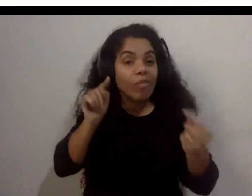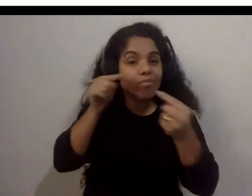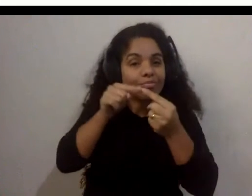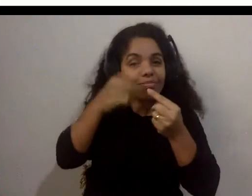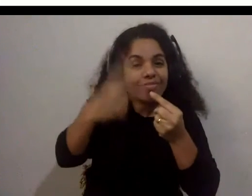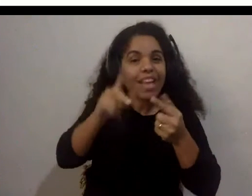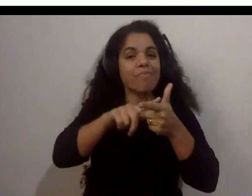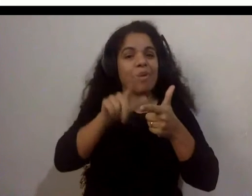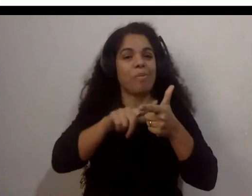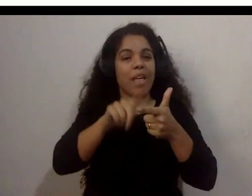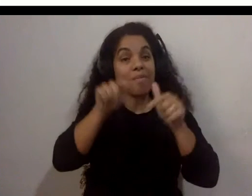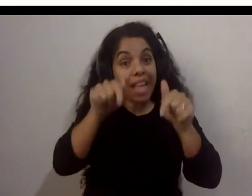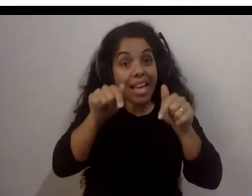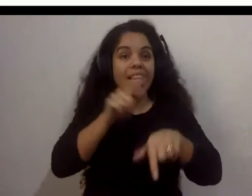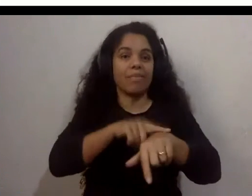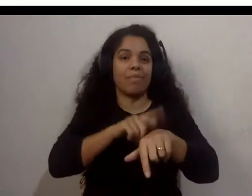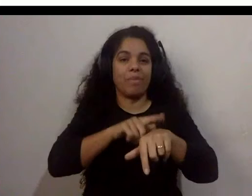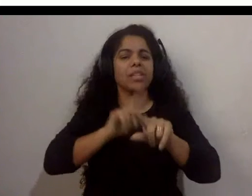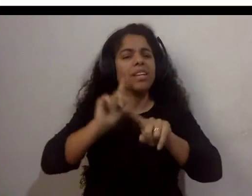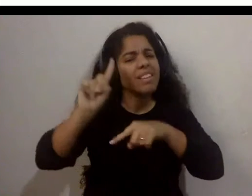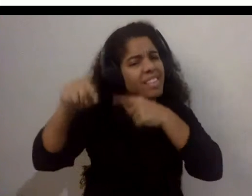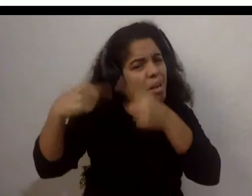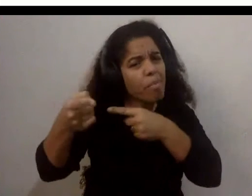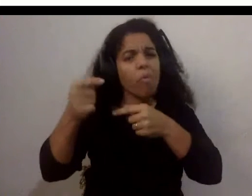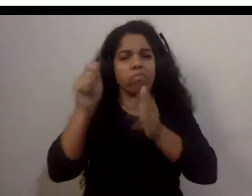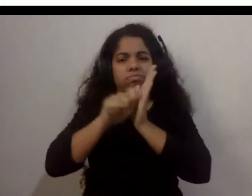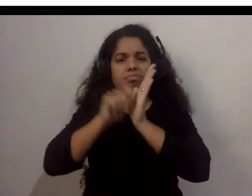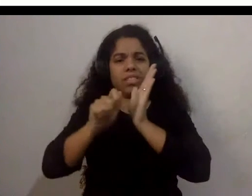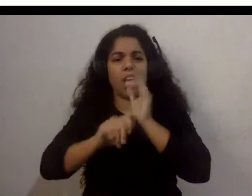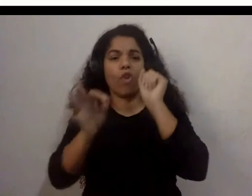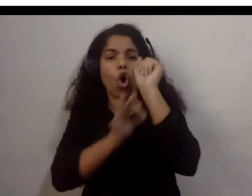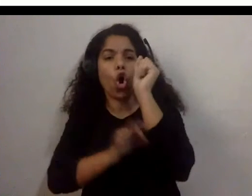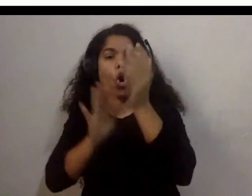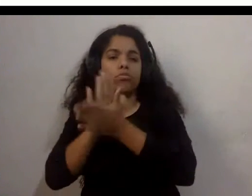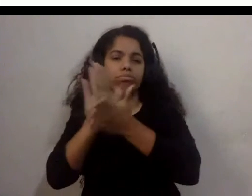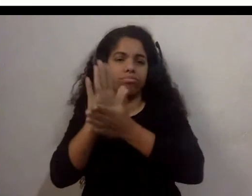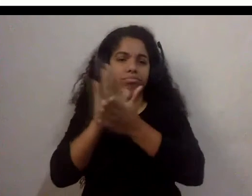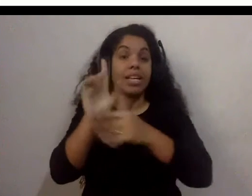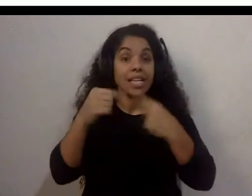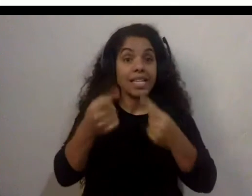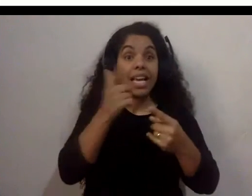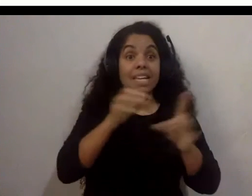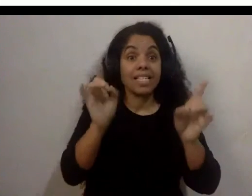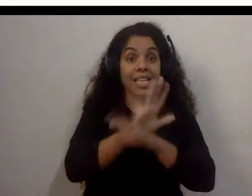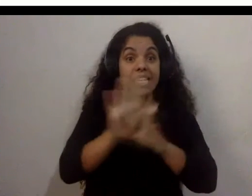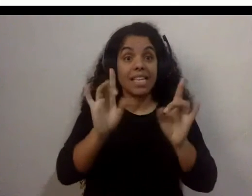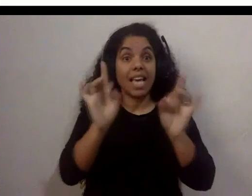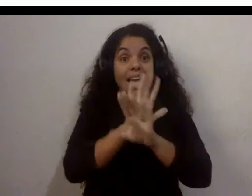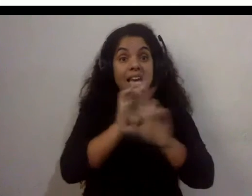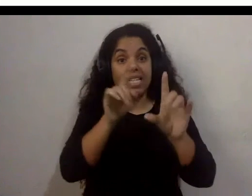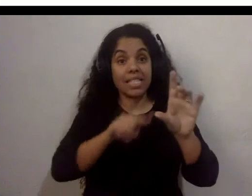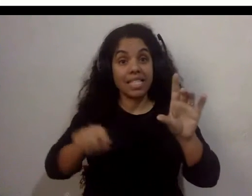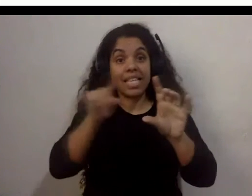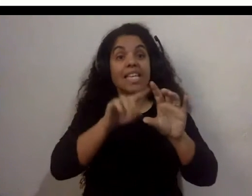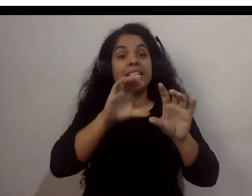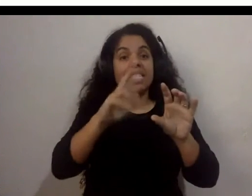para aquele problema naquele momento e depois escreva o seu teste, o código de produção, e assim que esse ciclo fechar,